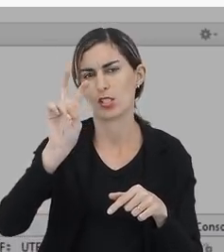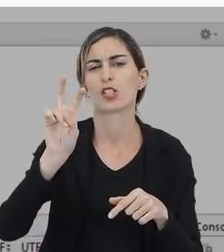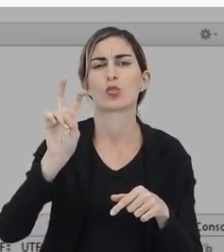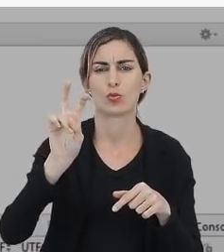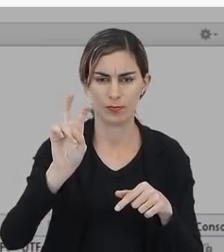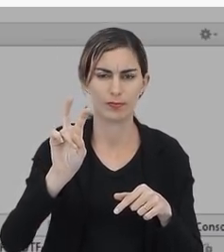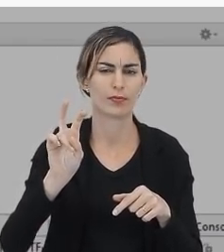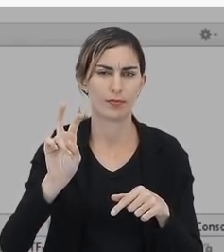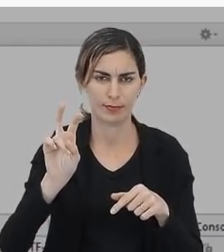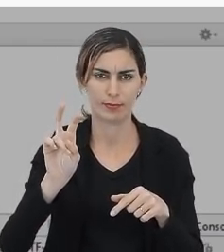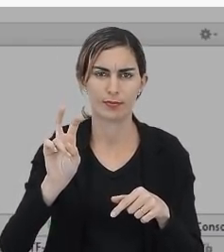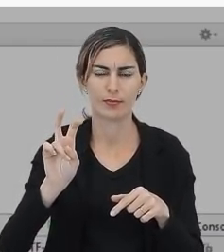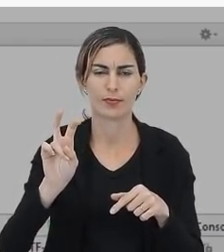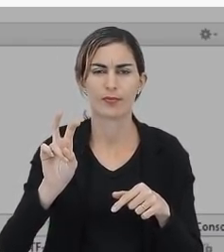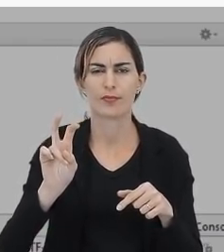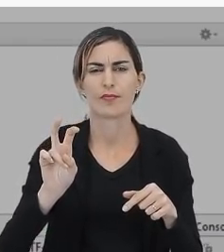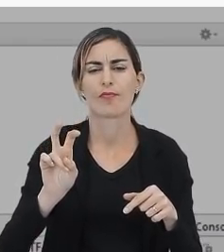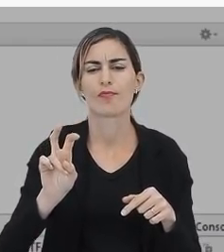que 25,